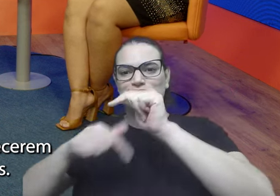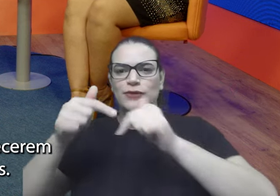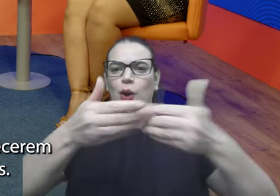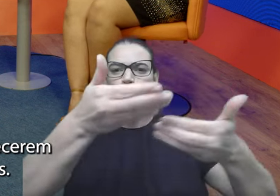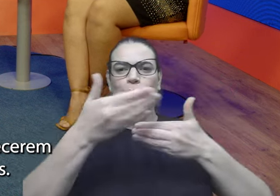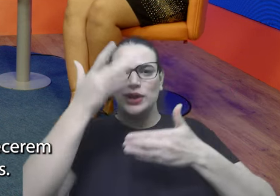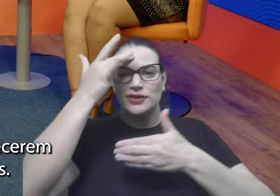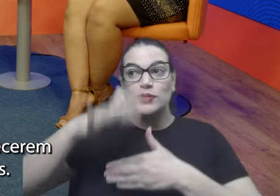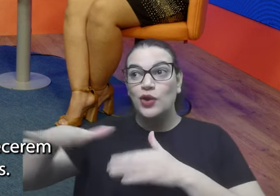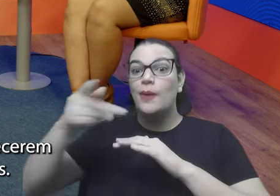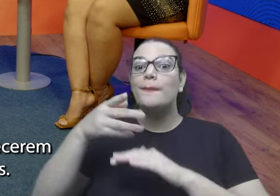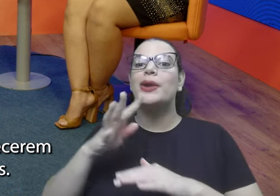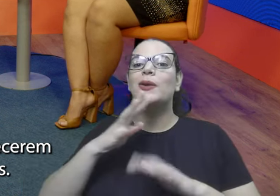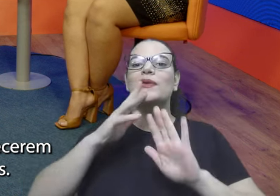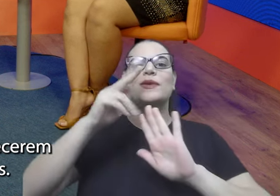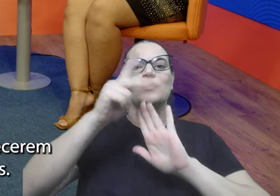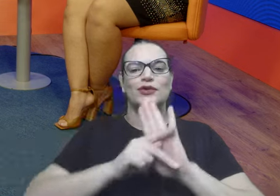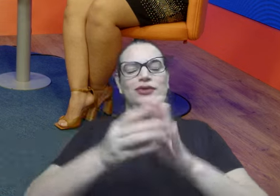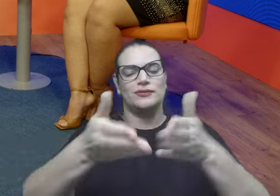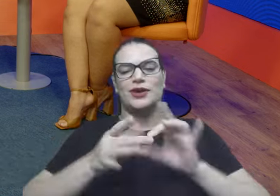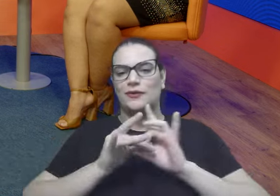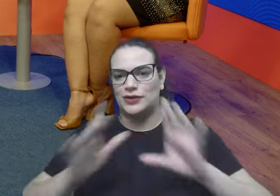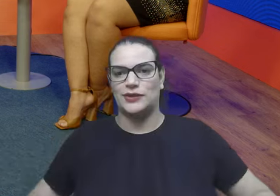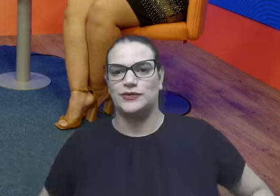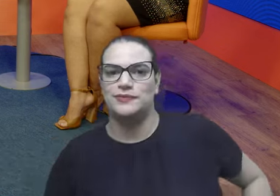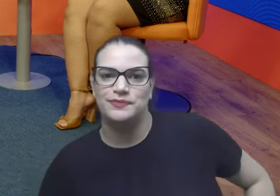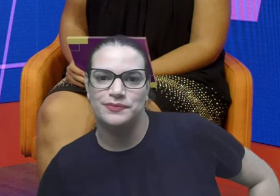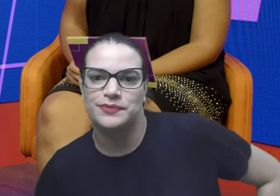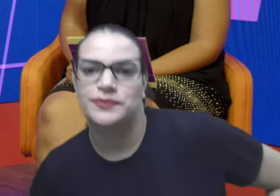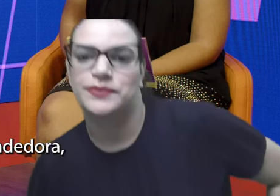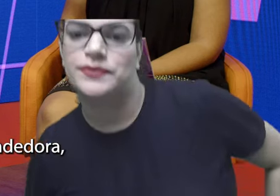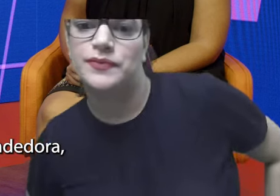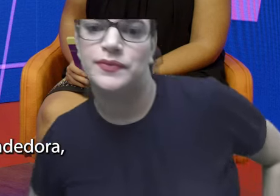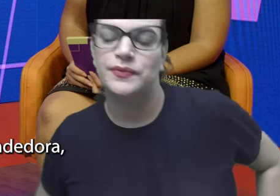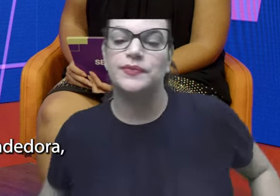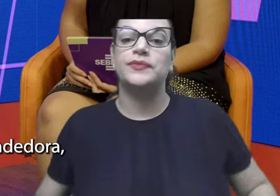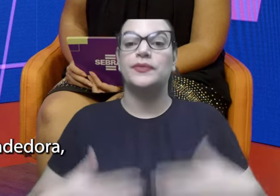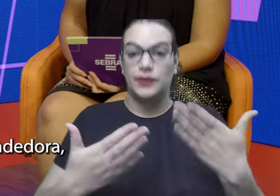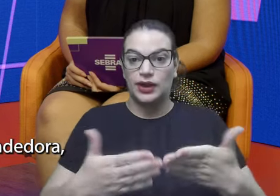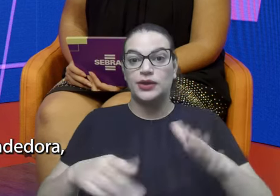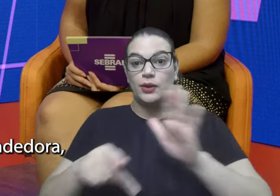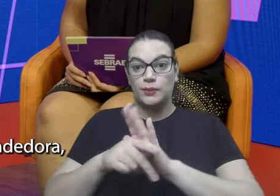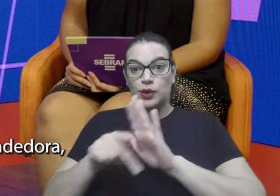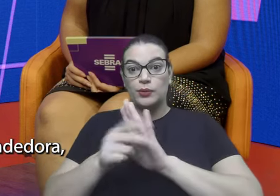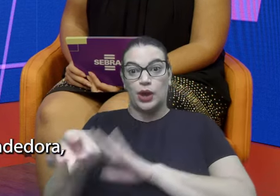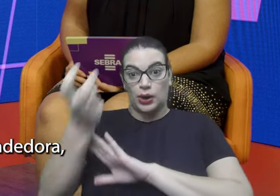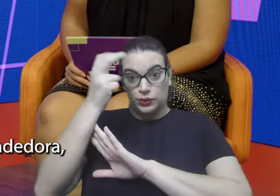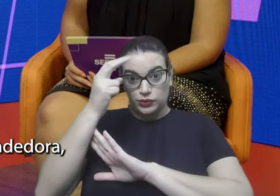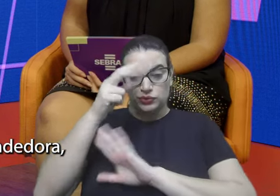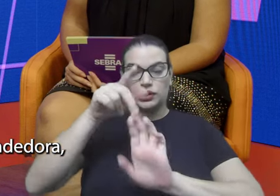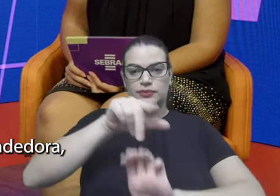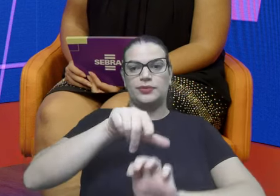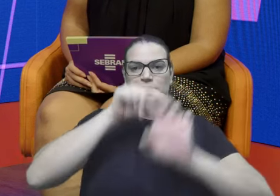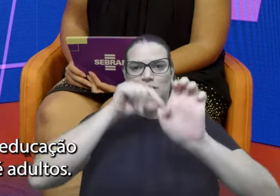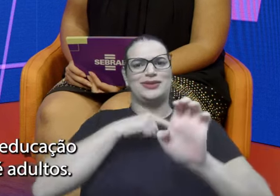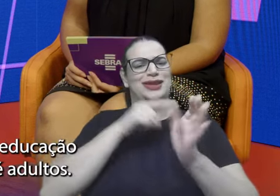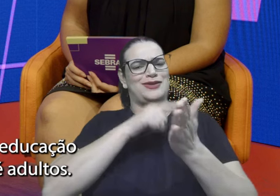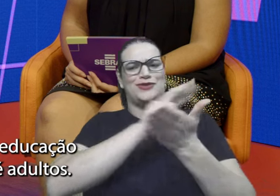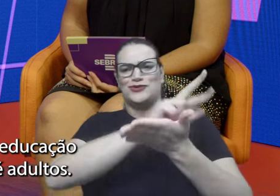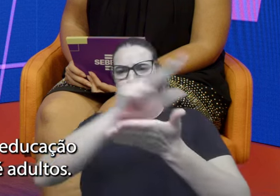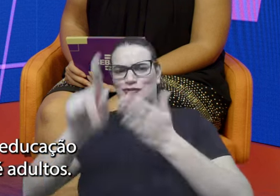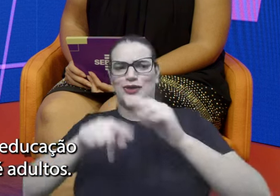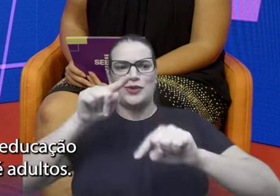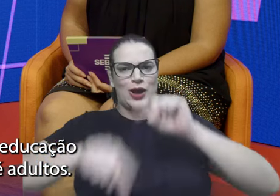conhecerem os programas e os projetos fica à vontade silara bom a unidade cultura empreendedora nós temos aí